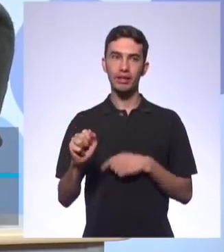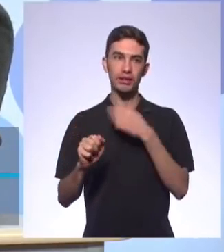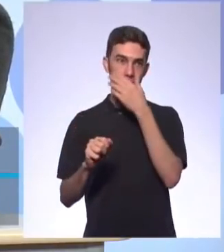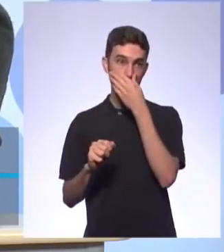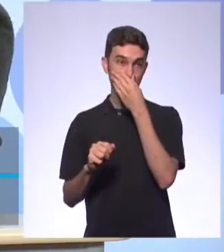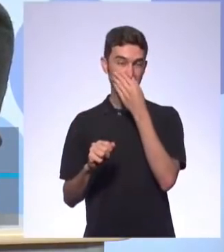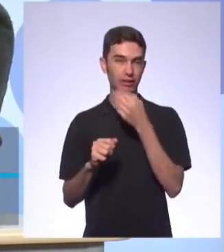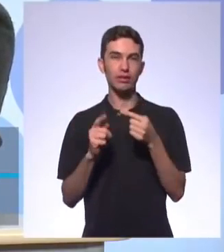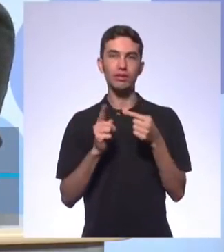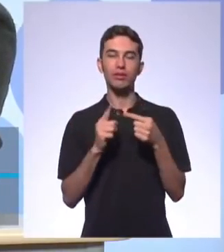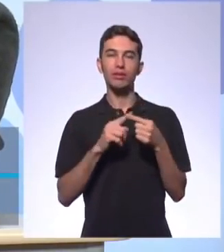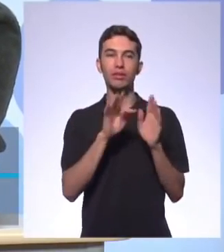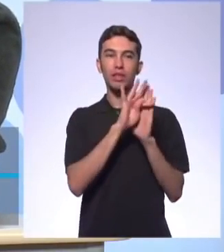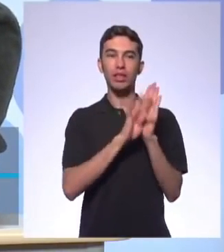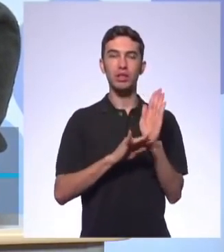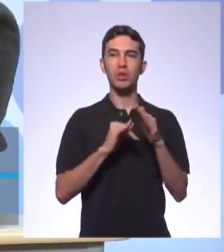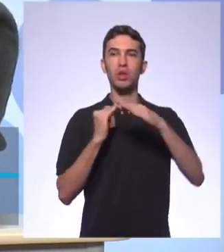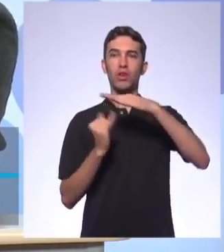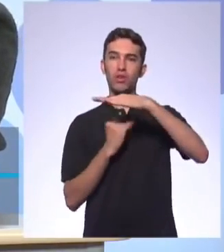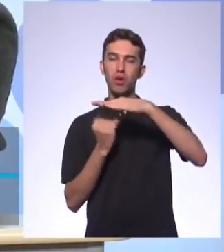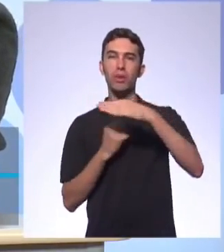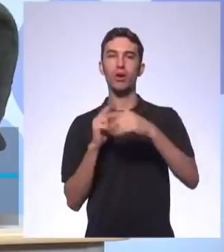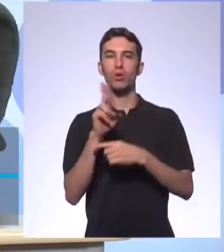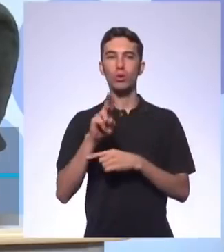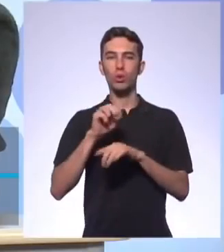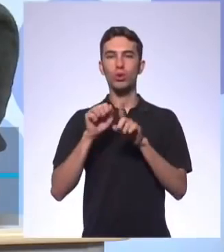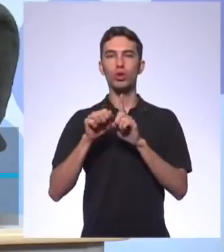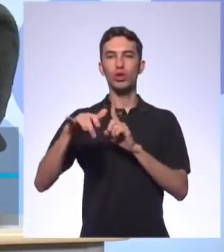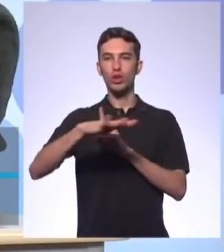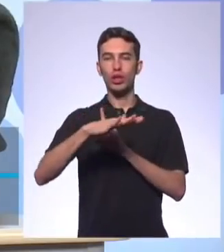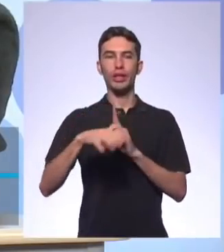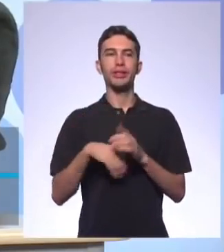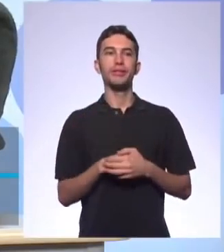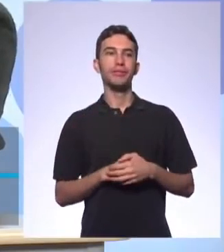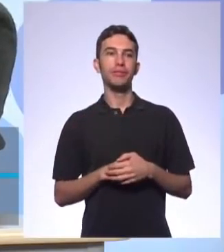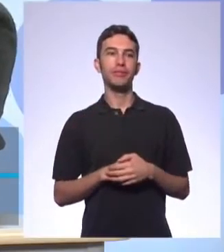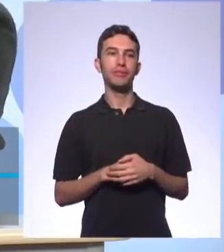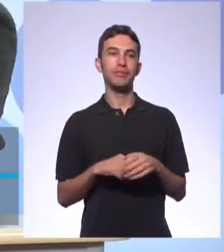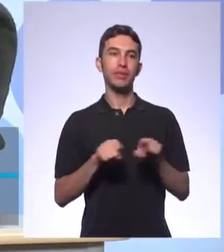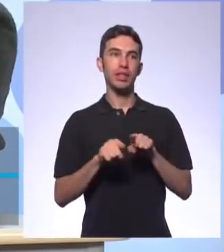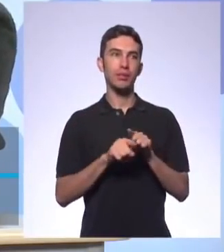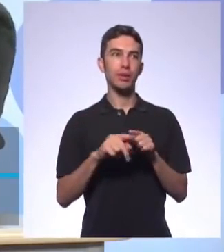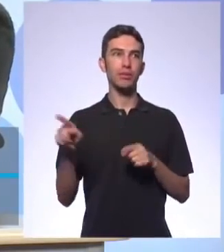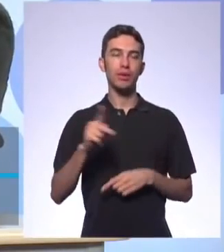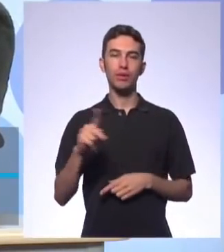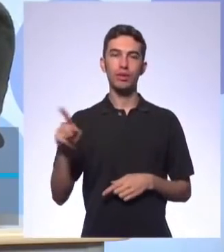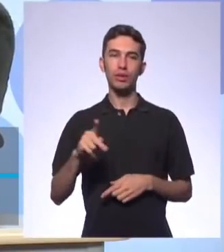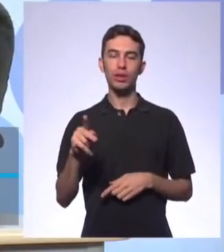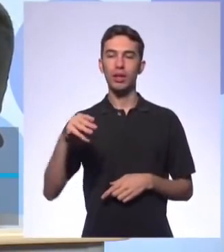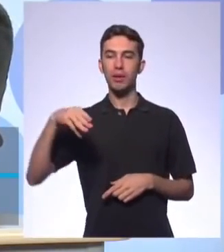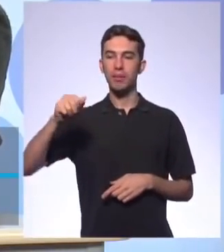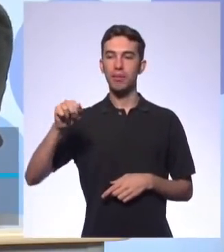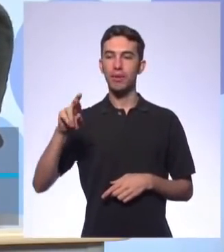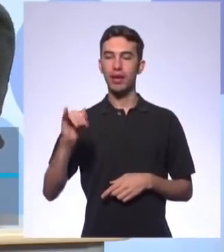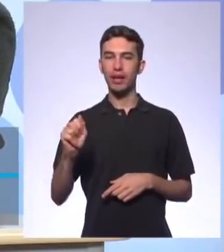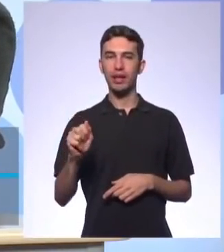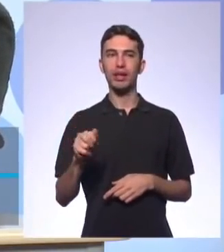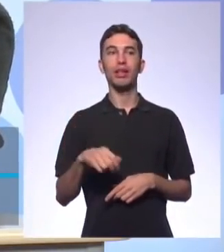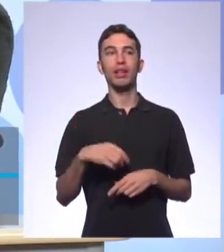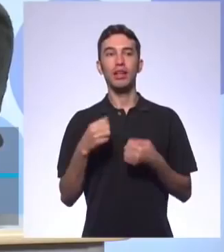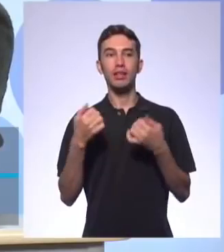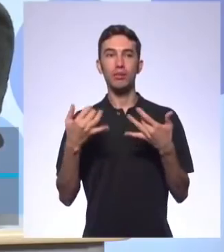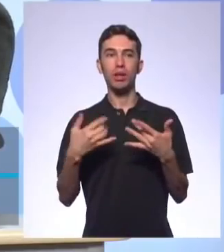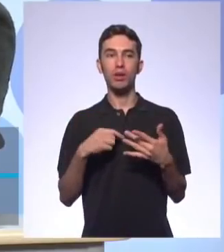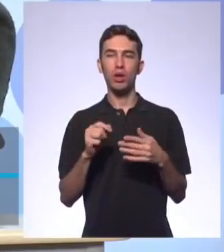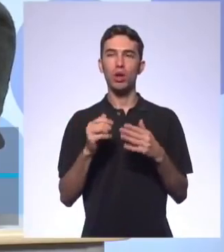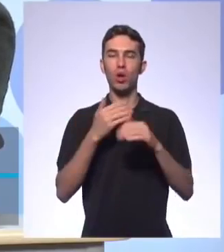colocou texto informal, uso de gírias, né? Vi também da professora Maria Isabel,